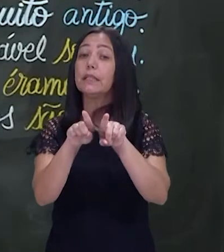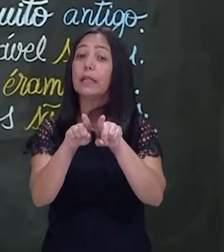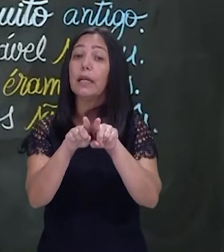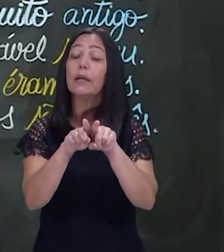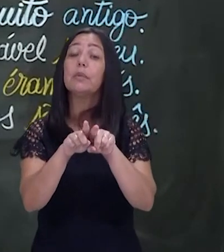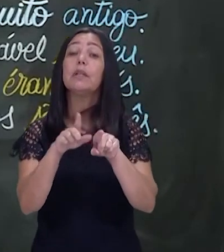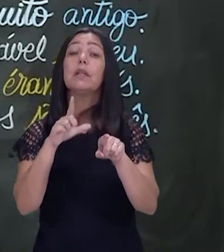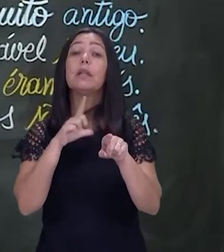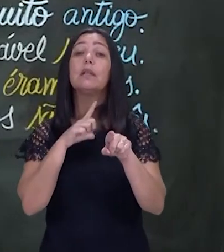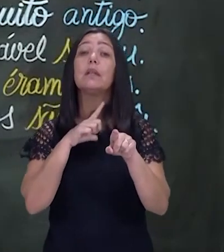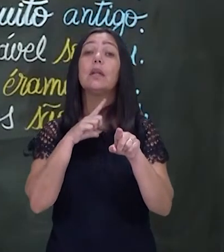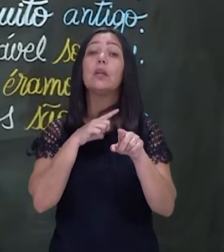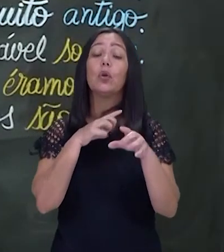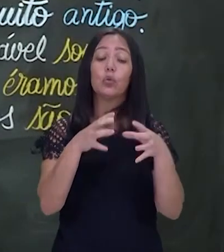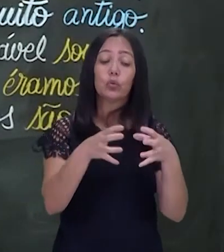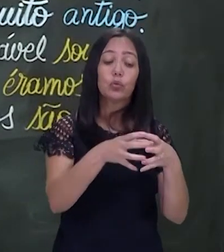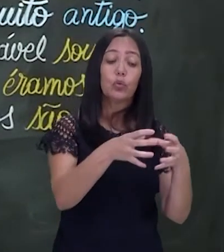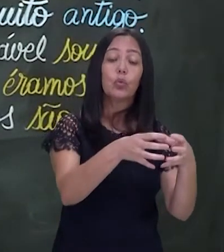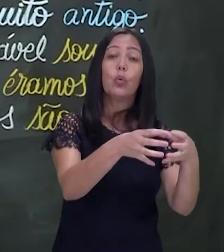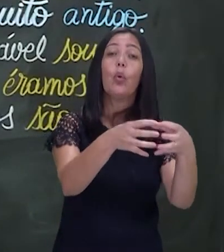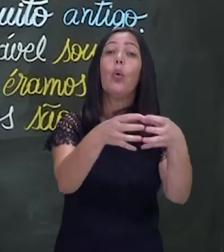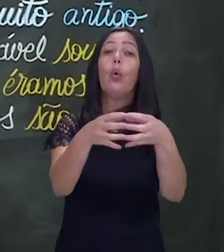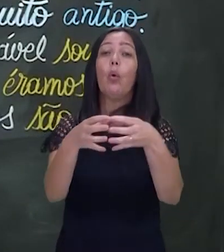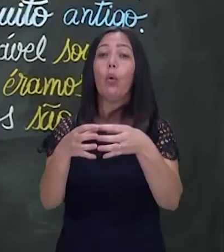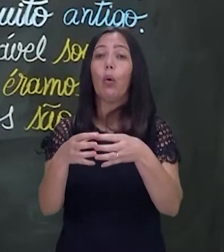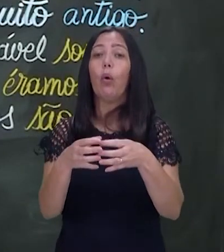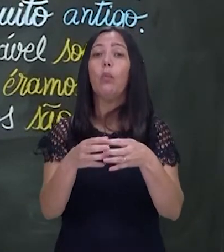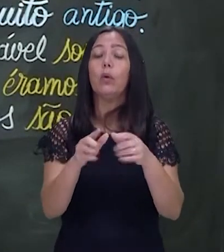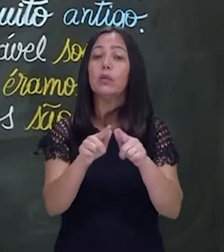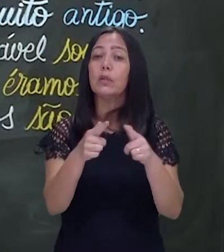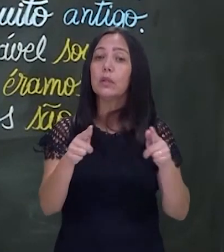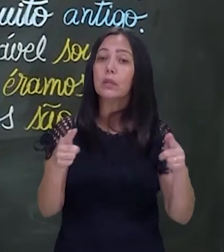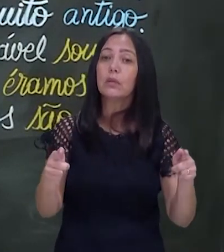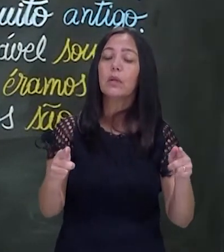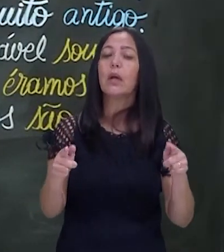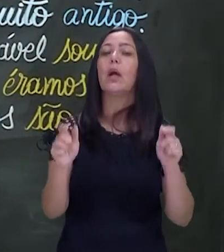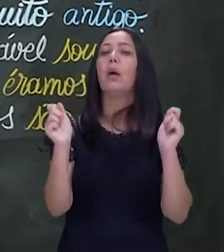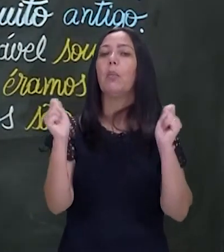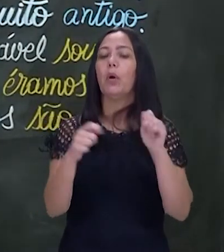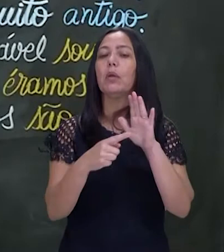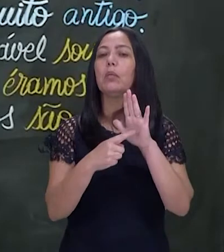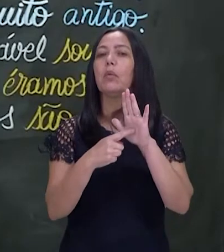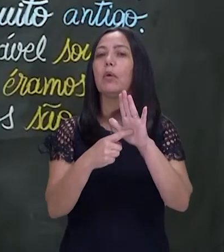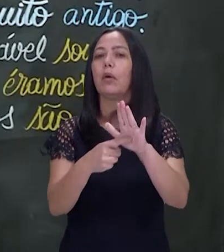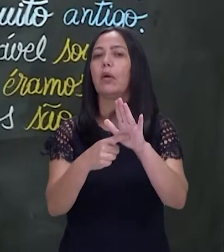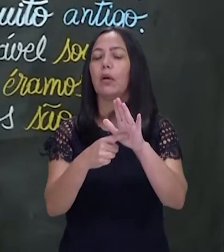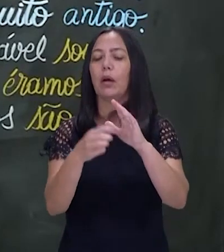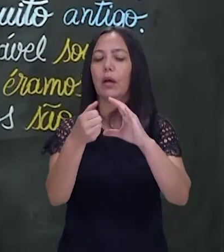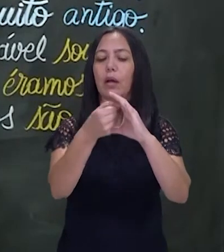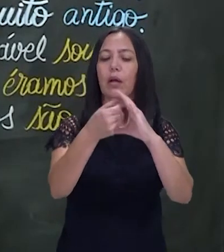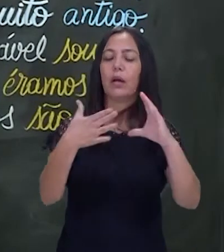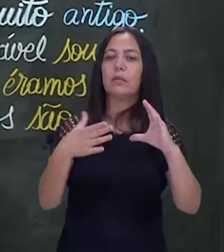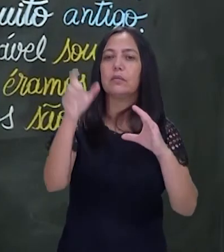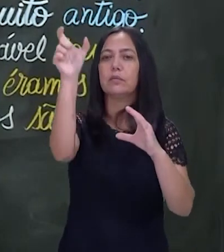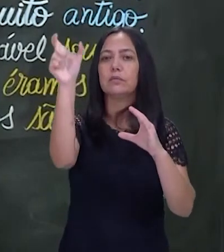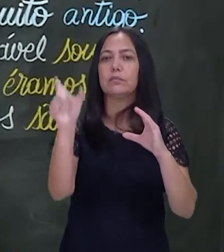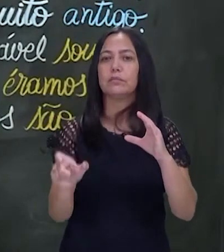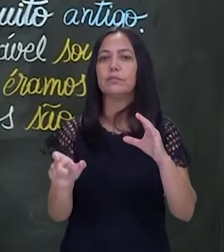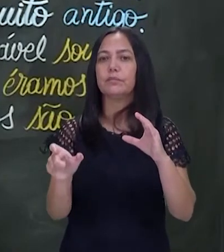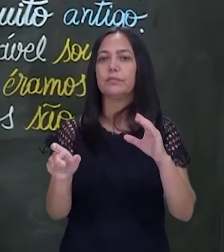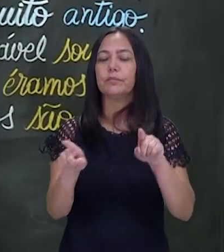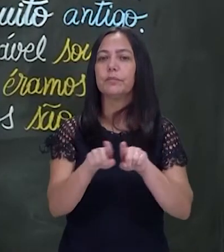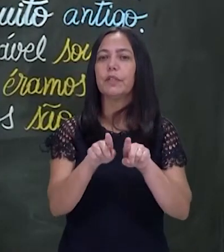outras classes gramaticais que podem funcionar como predicativo do sujeito. Uma dessas classes é